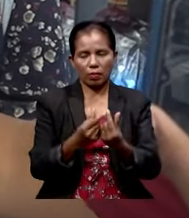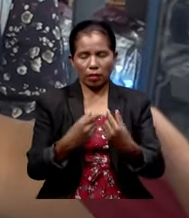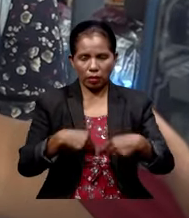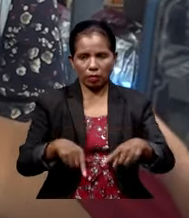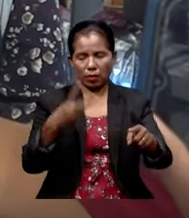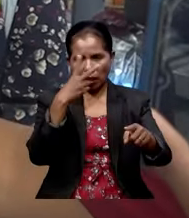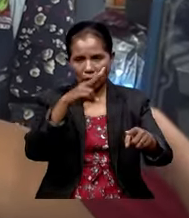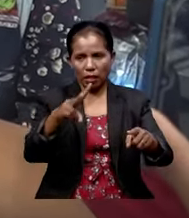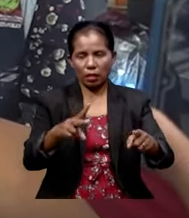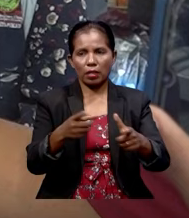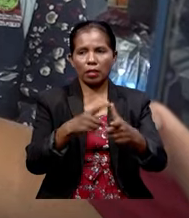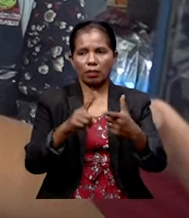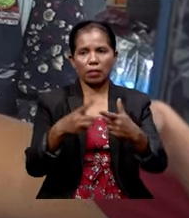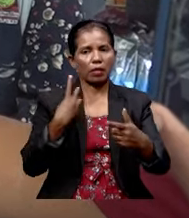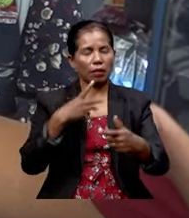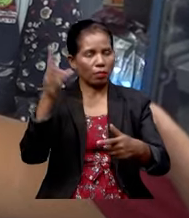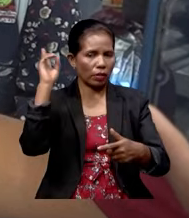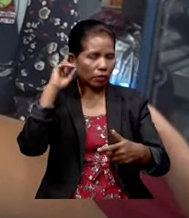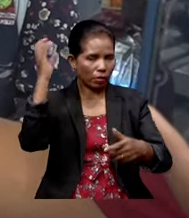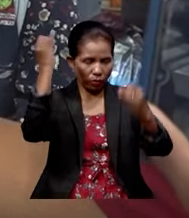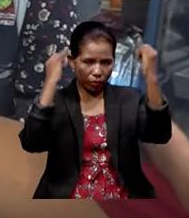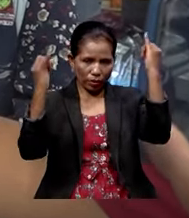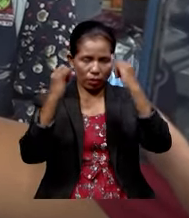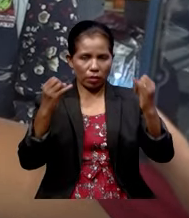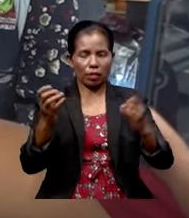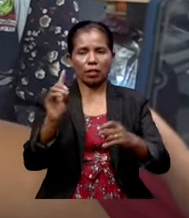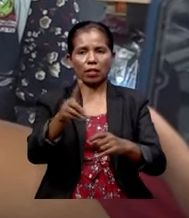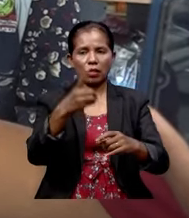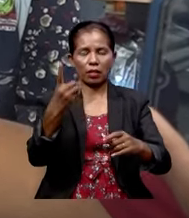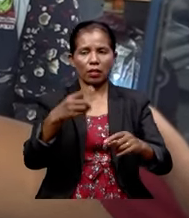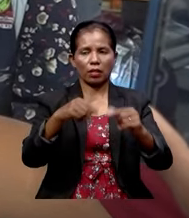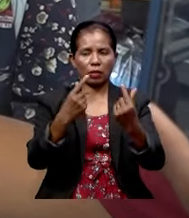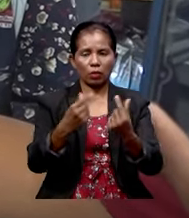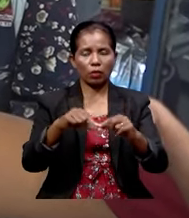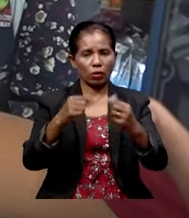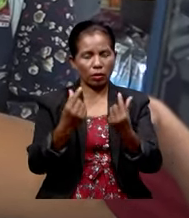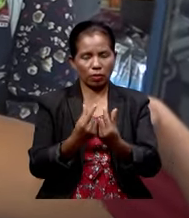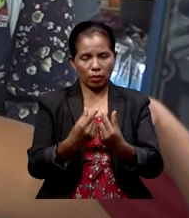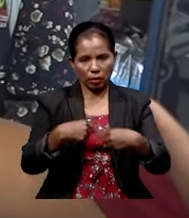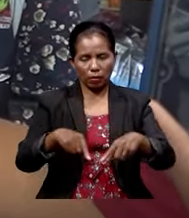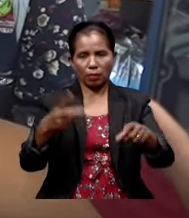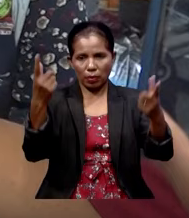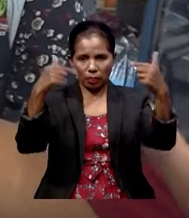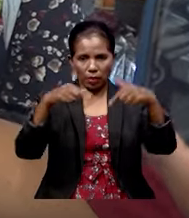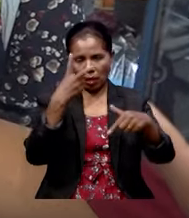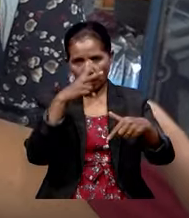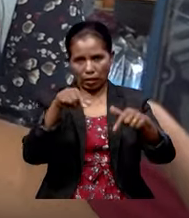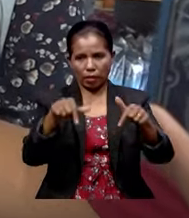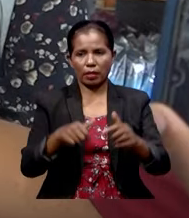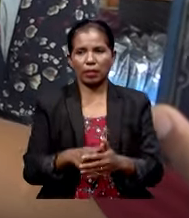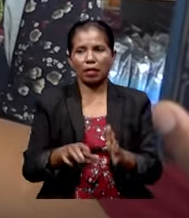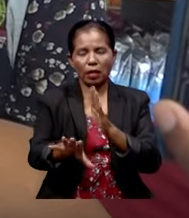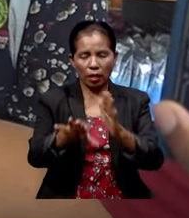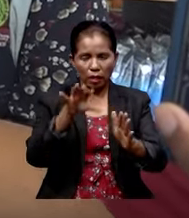halo kedas depois de amerona tia informação o hinda der equipa operação ser de terreno tu kedas mai hane e hetan